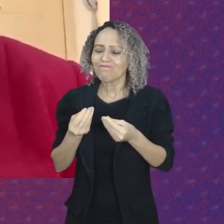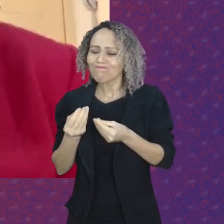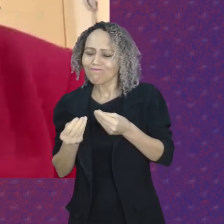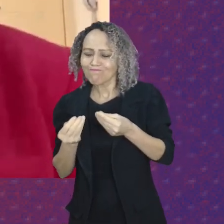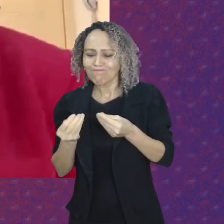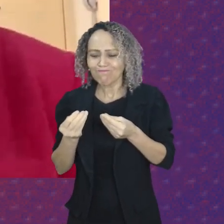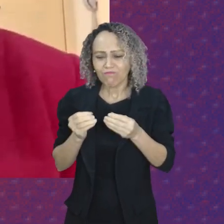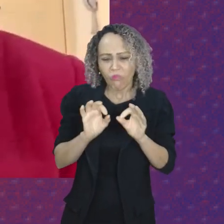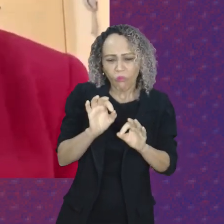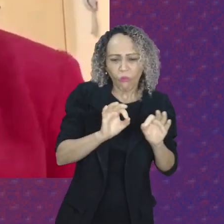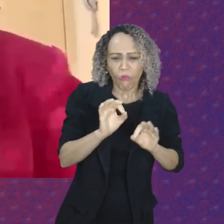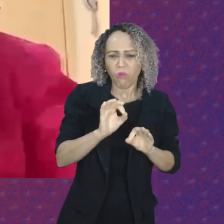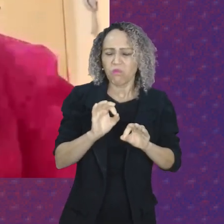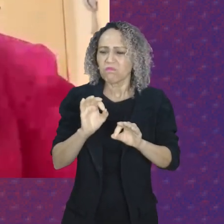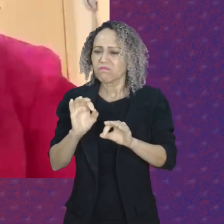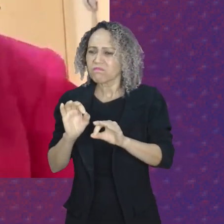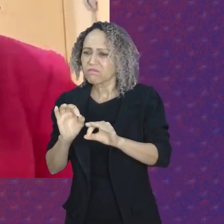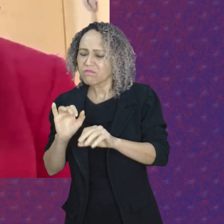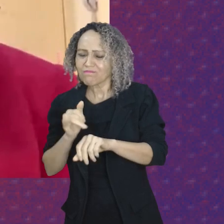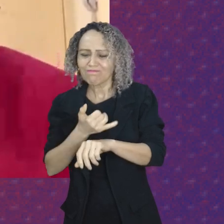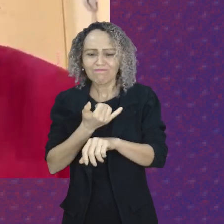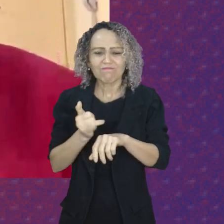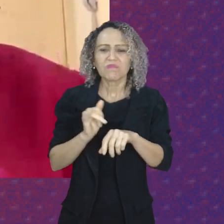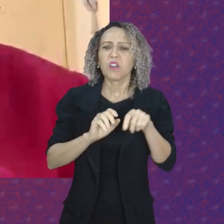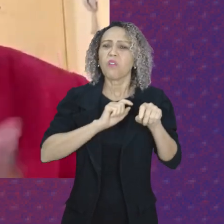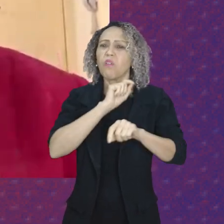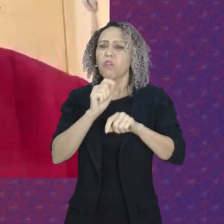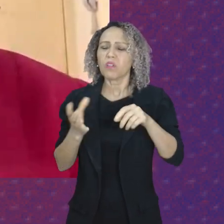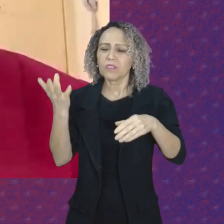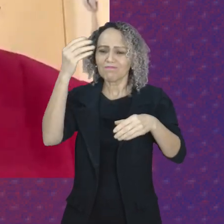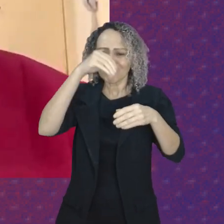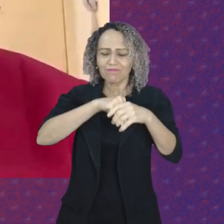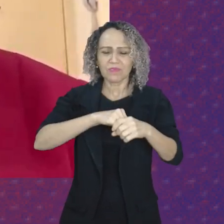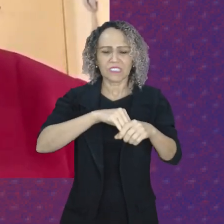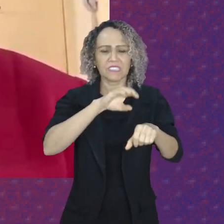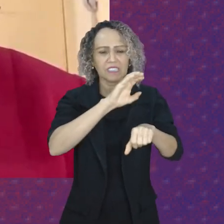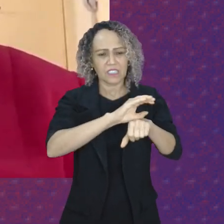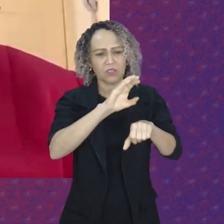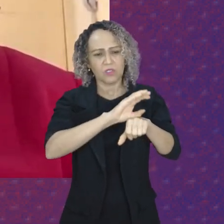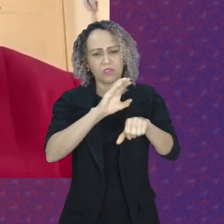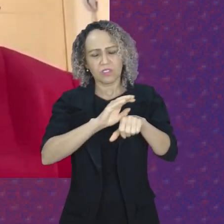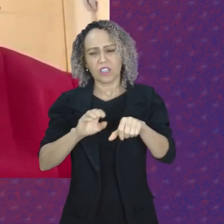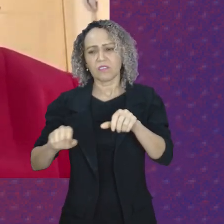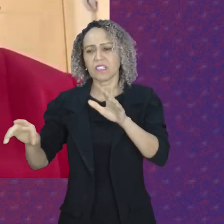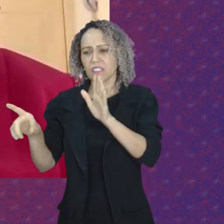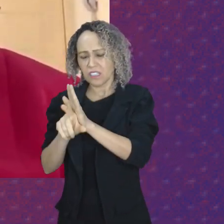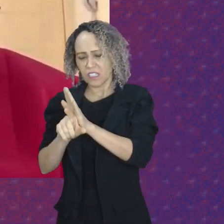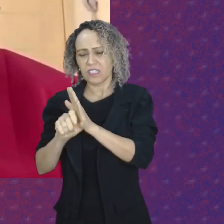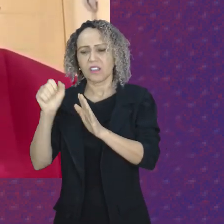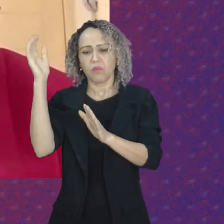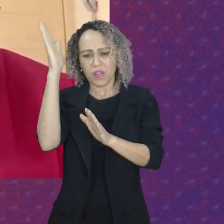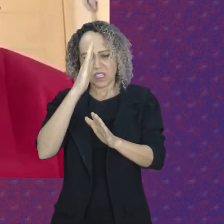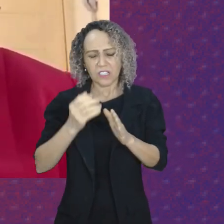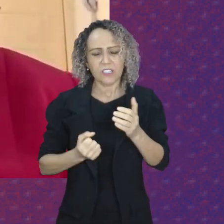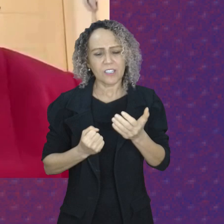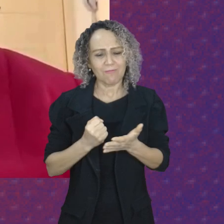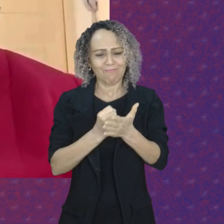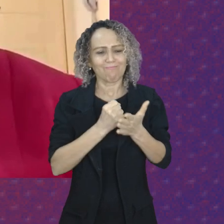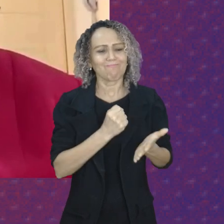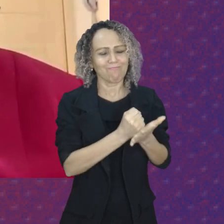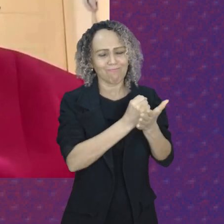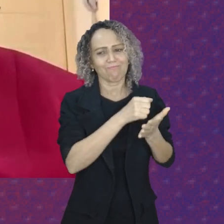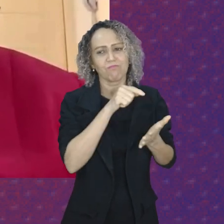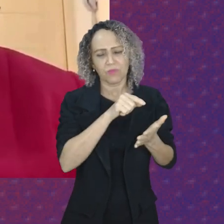alterações importantíssimas na Constituição brasileira e na legislação brasileira. Então, nós tivemos, né, a gente